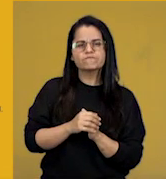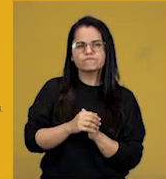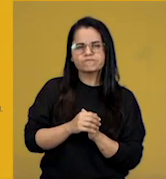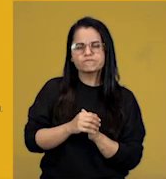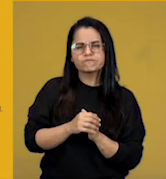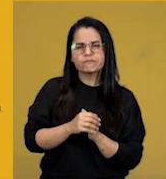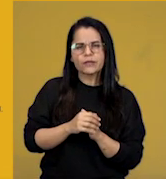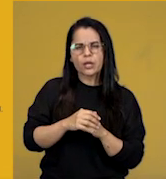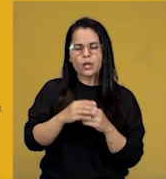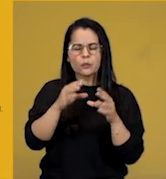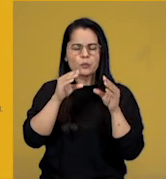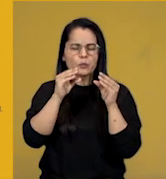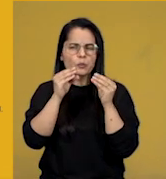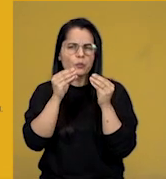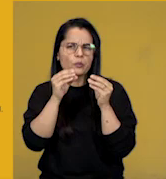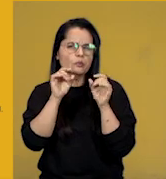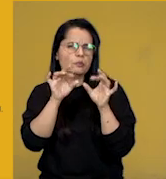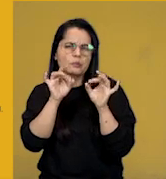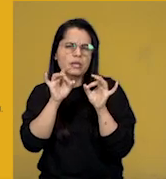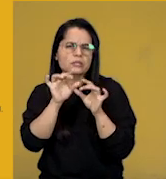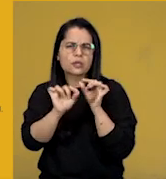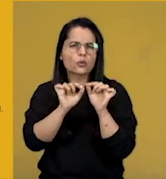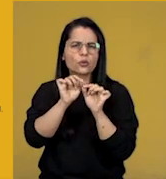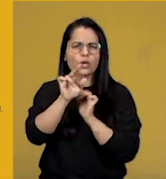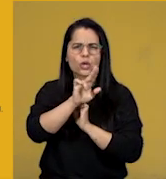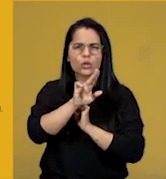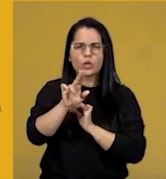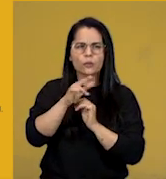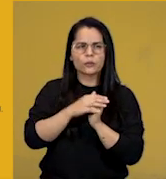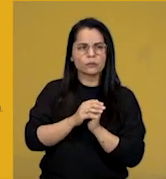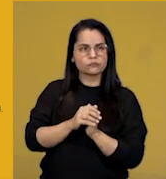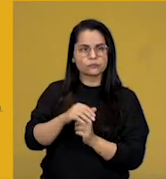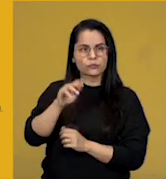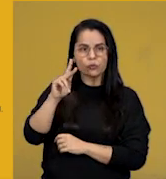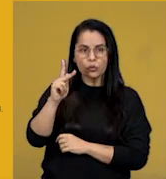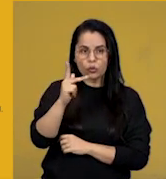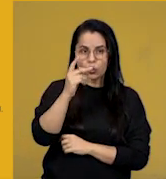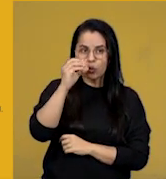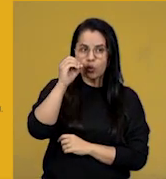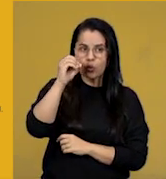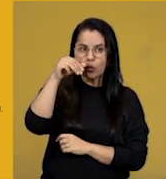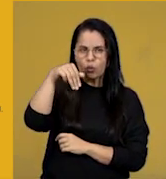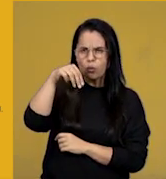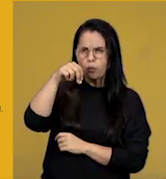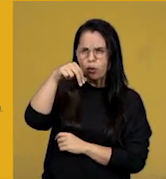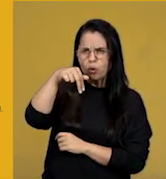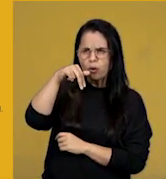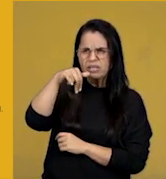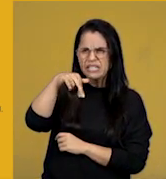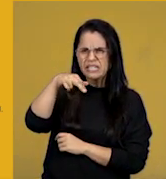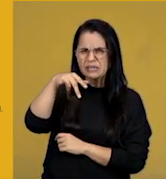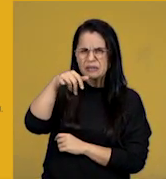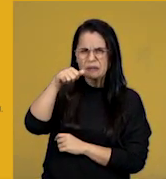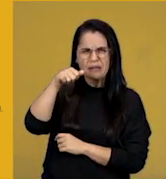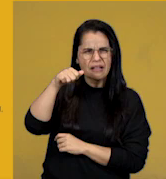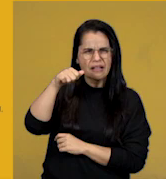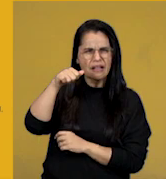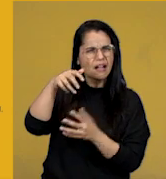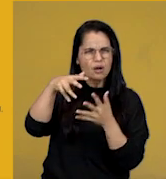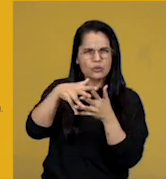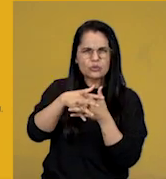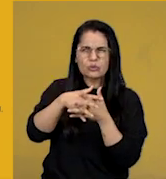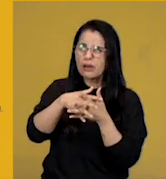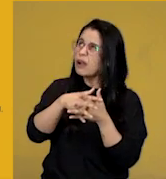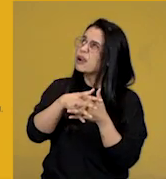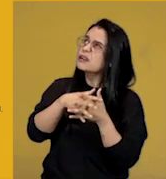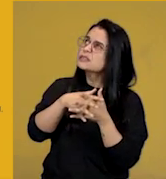muito especial, que se chama homonímia. Ai, professora, que coisa complicada. Vejam